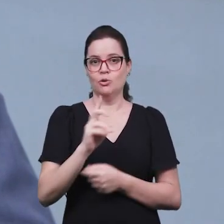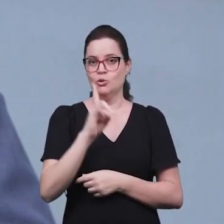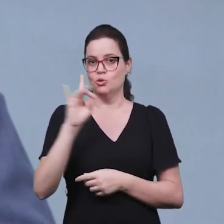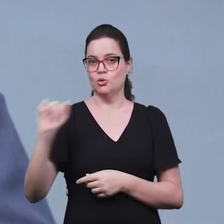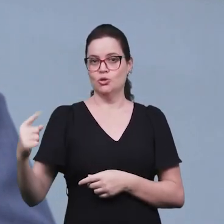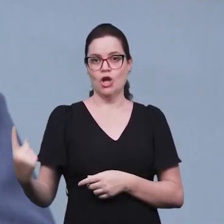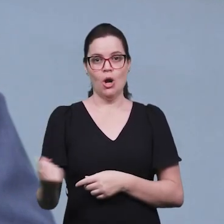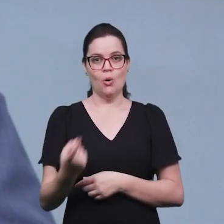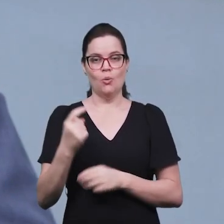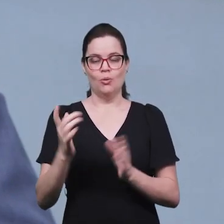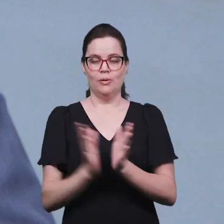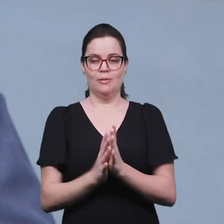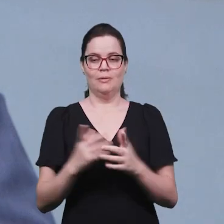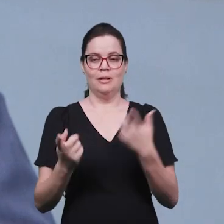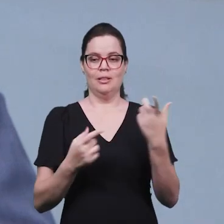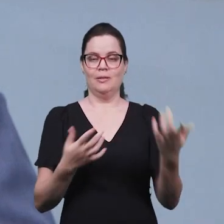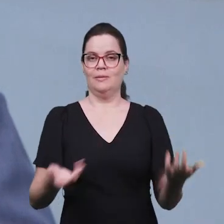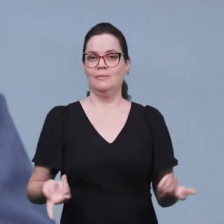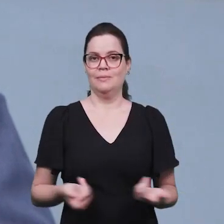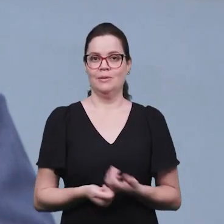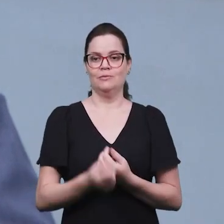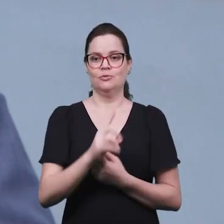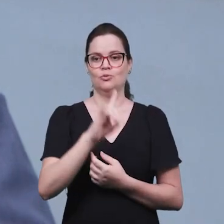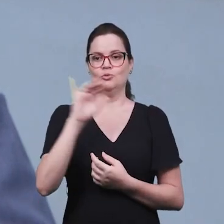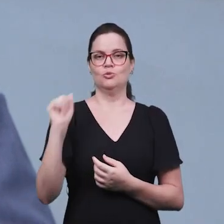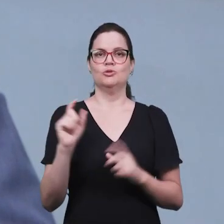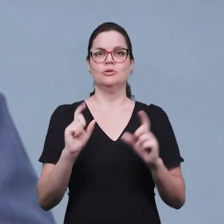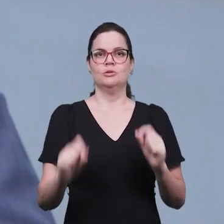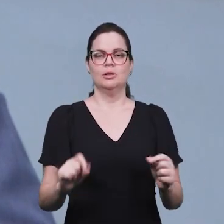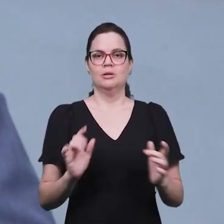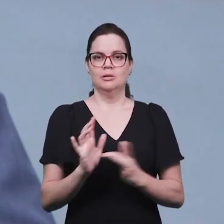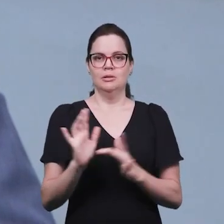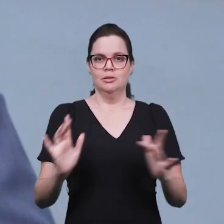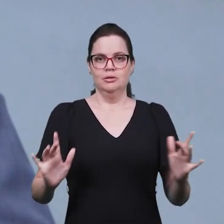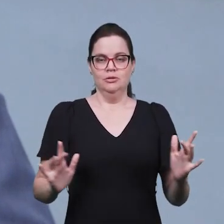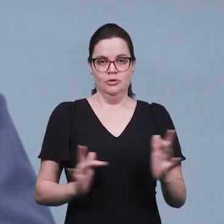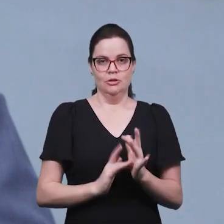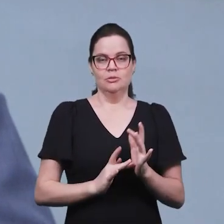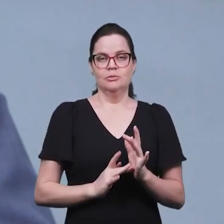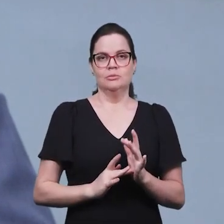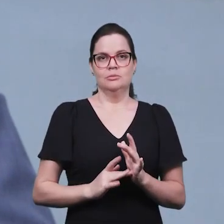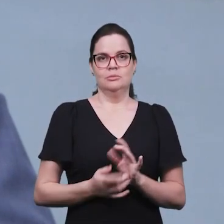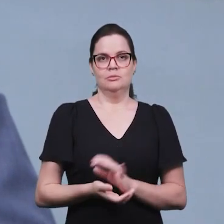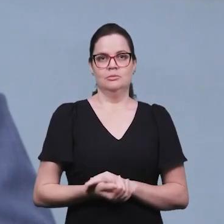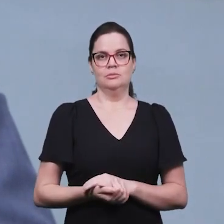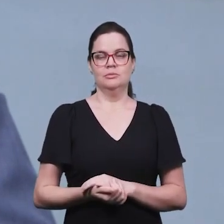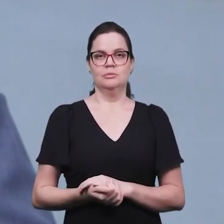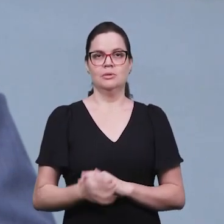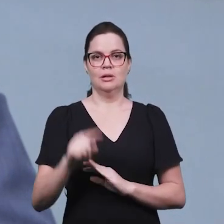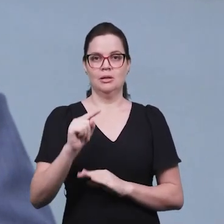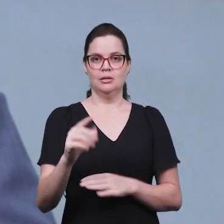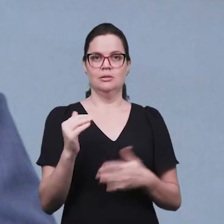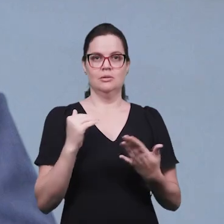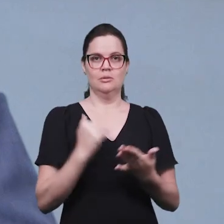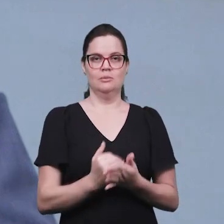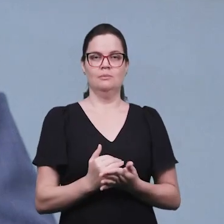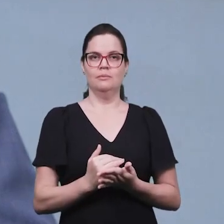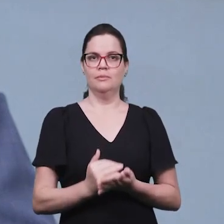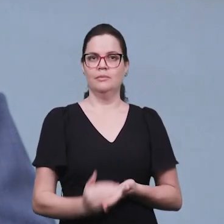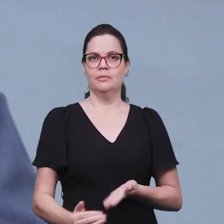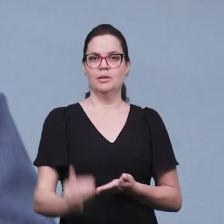este. Louvado seja o nome do Senhor, o dia em que o Senhor Jesus, ele